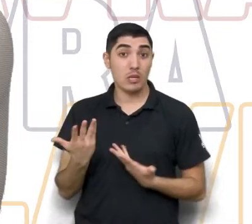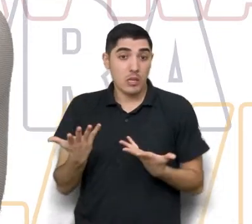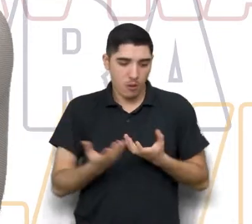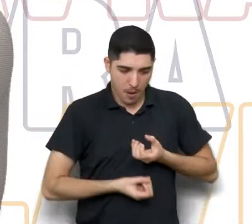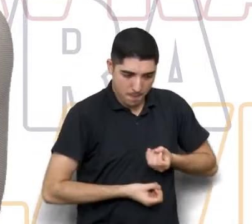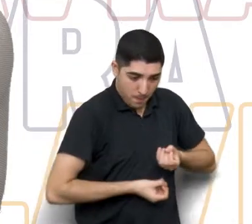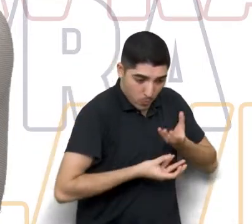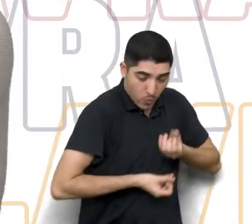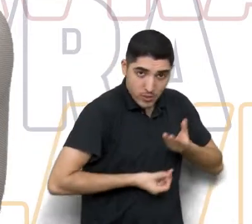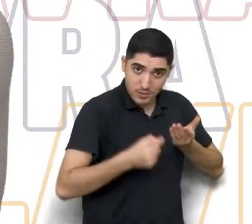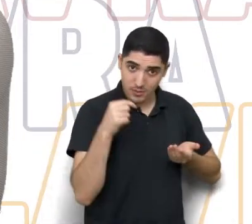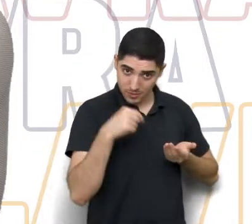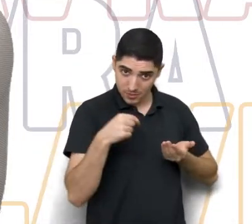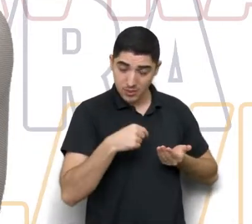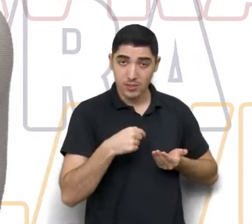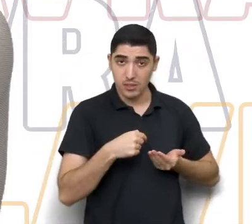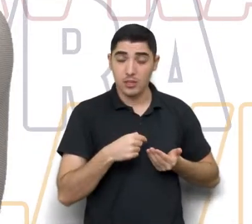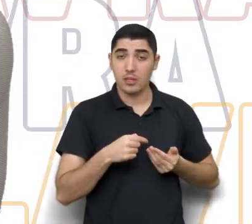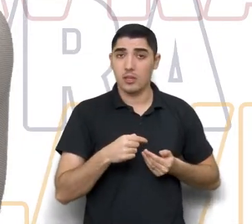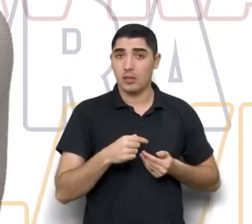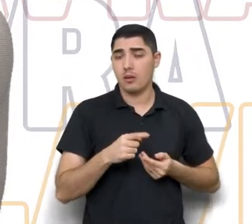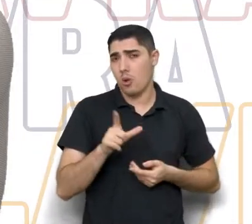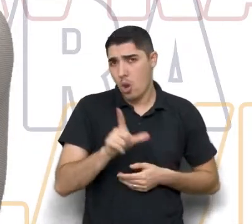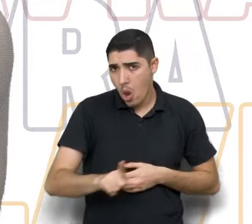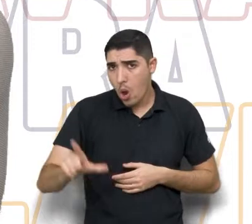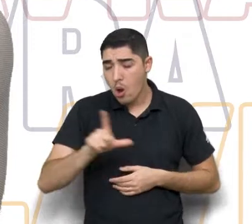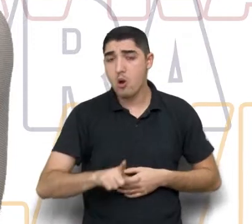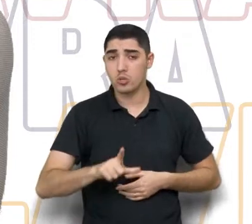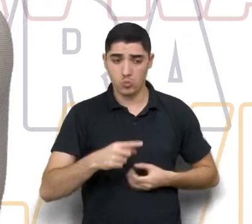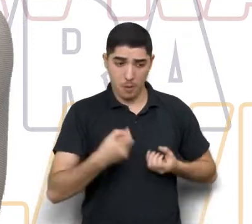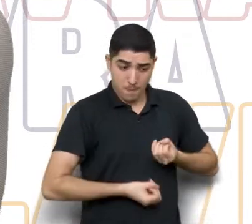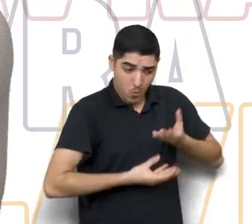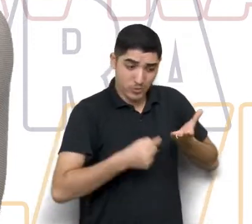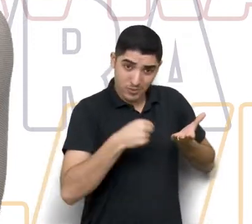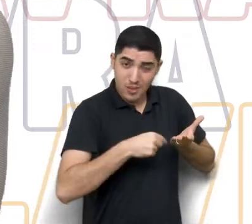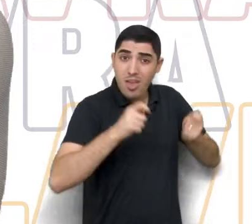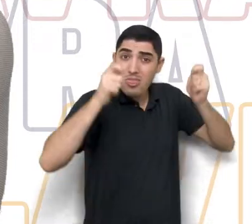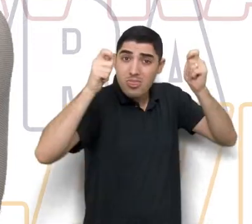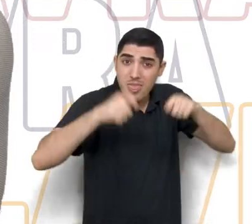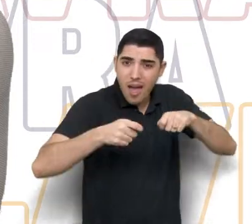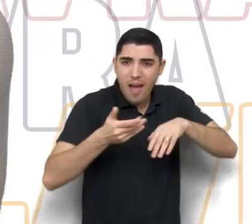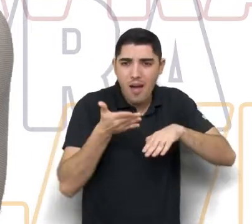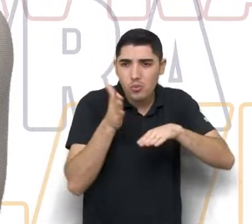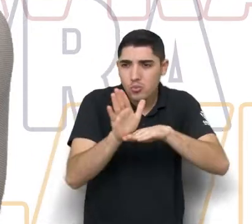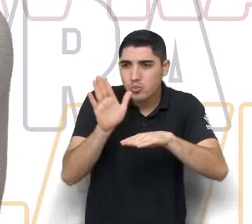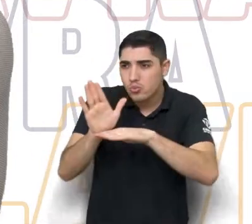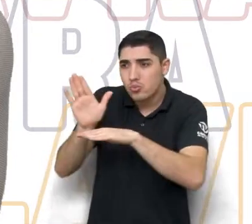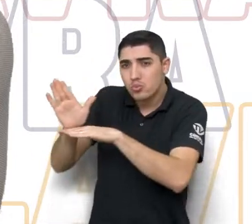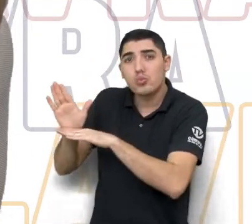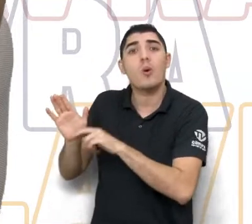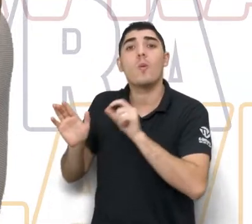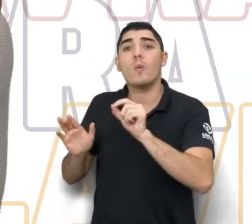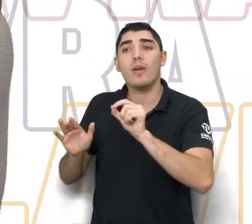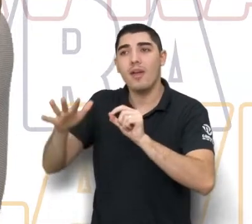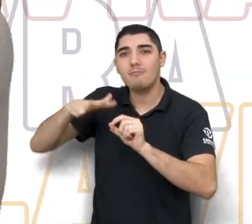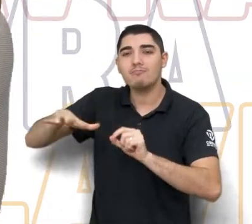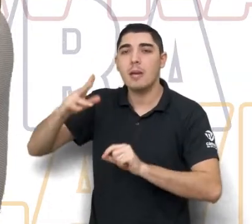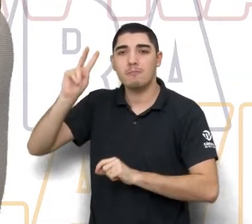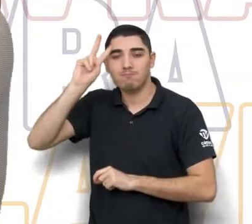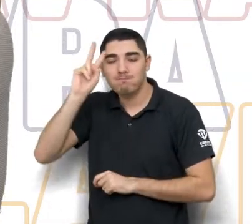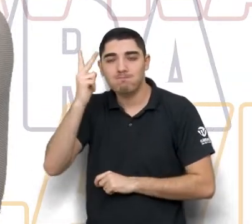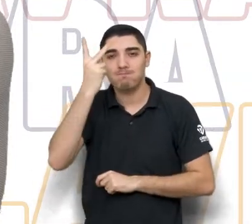poesia ela é, sem dúvida alguma, uma ferramenta que contribui para alargar os